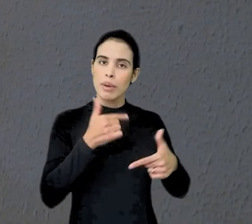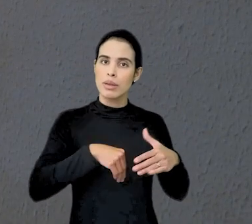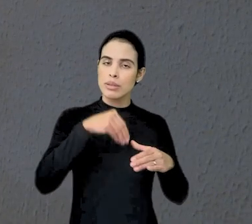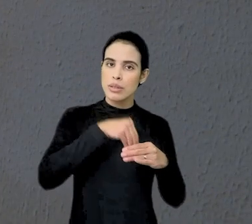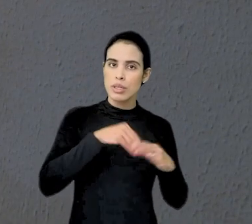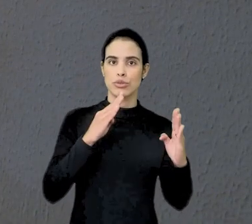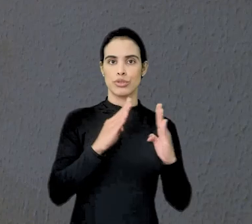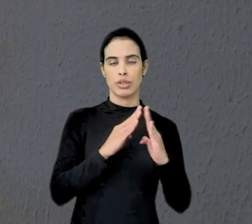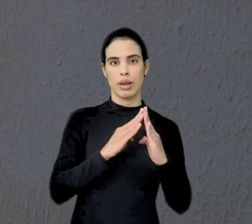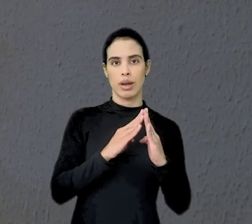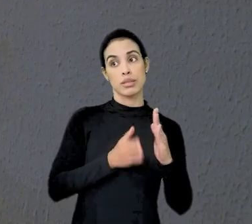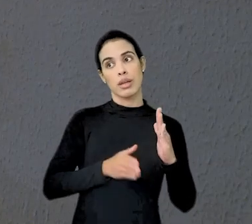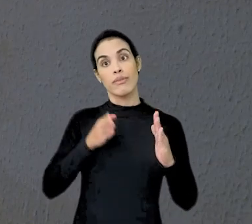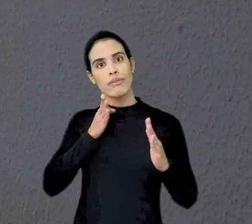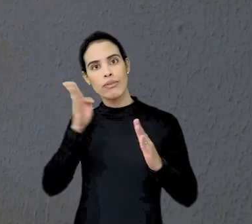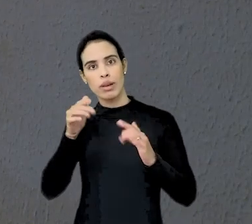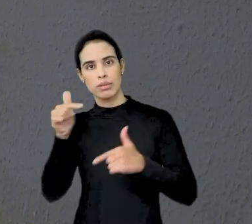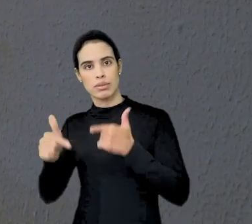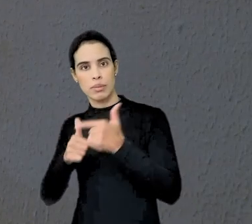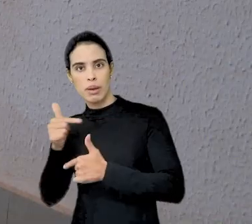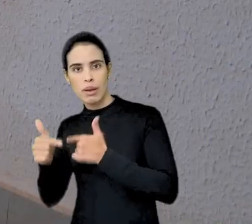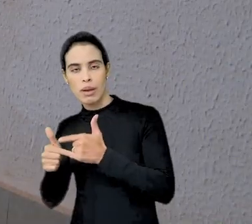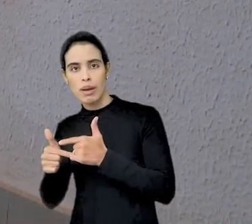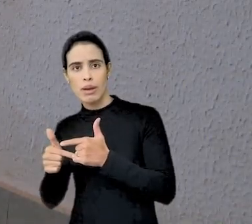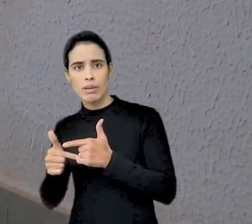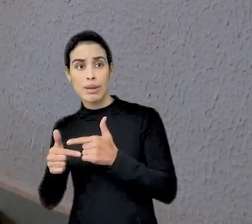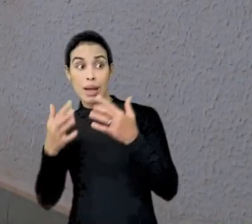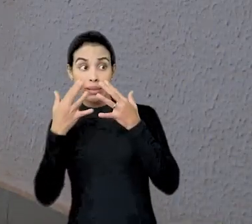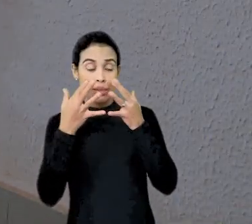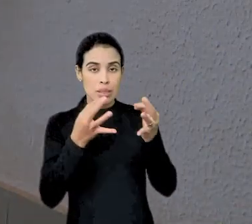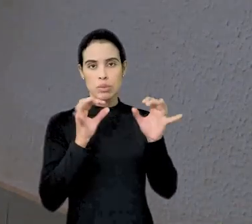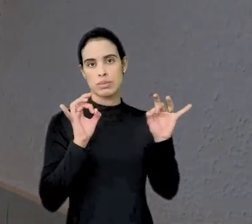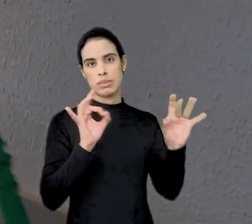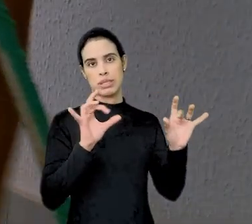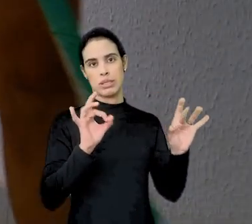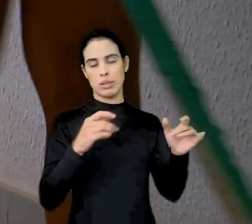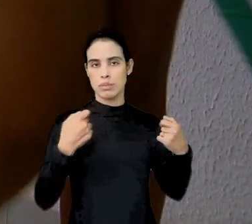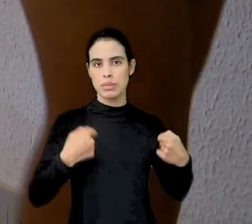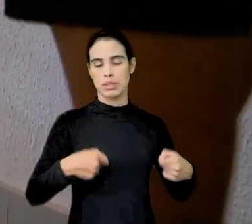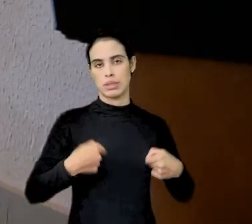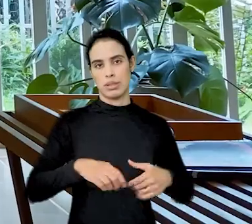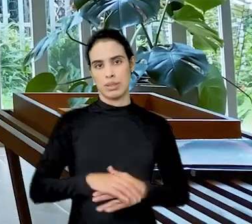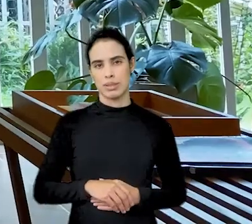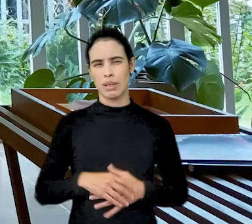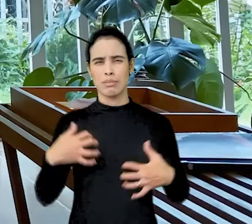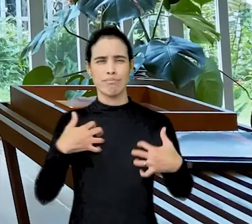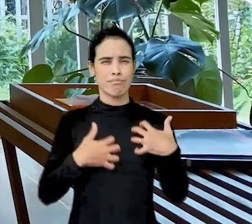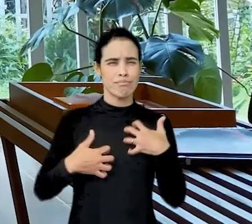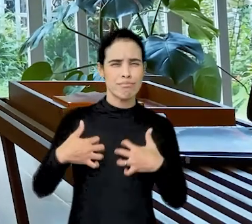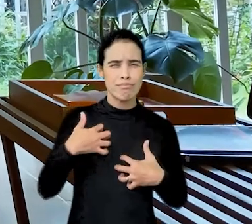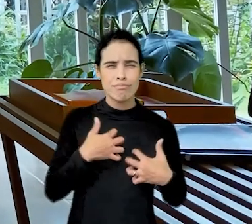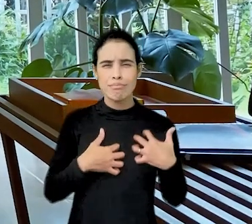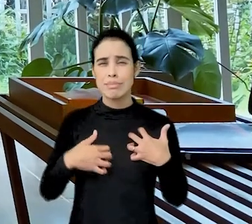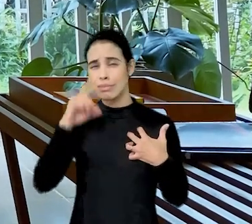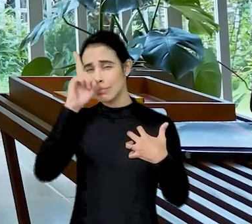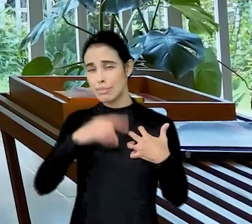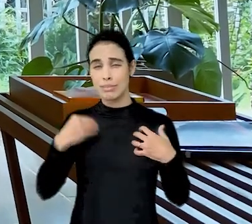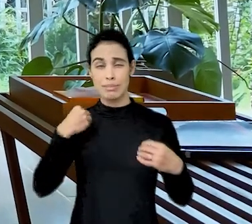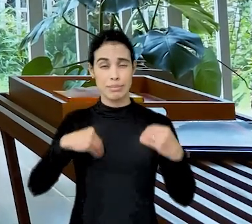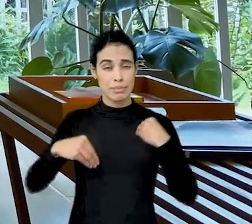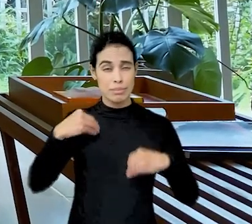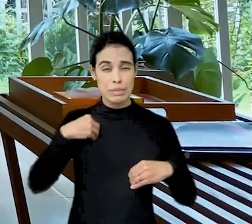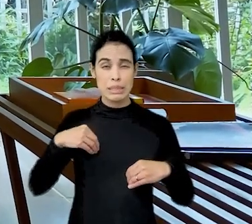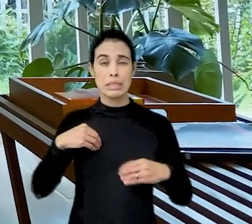de casa, como uma mulher trabalhadora e como uma mulher que precisa de uma atenção. Estresse,